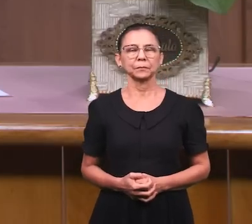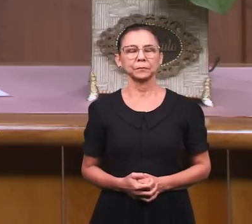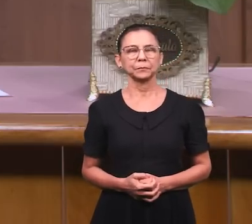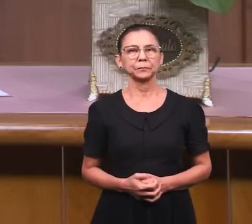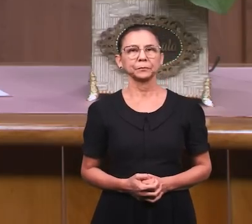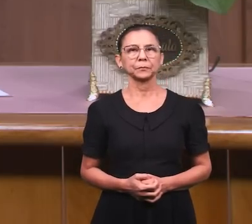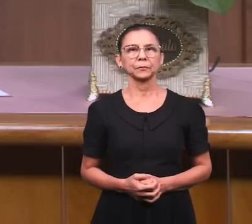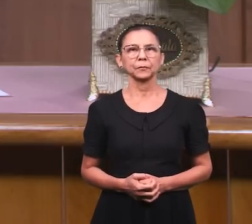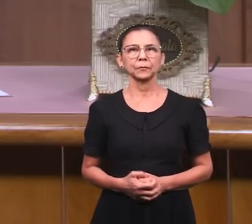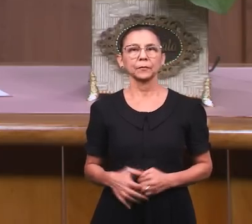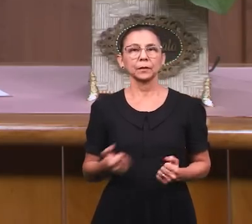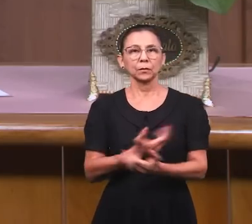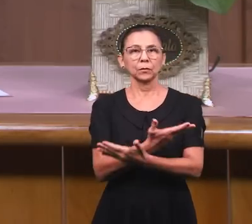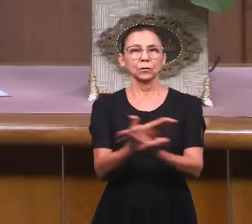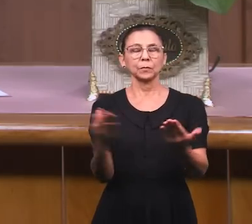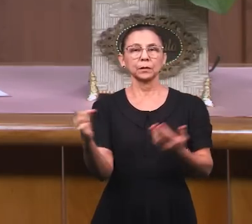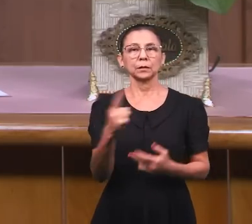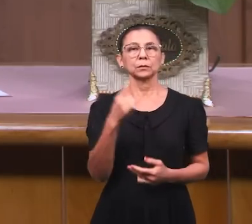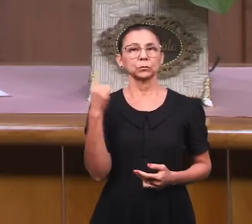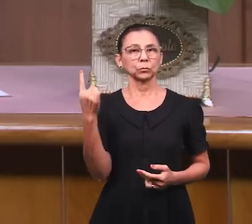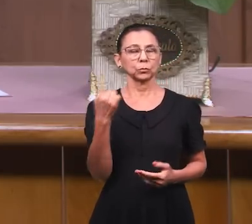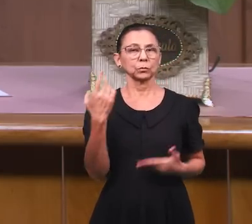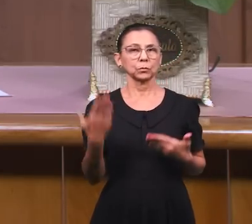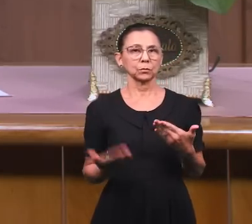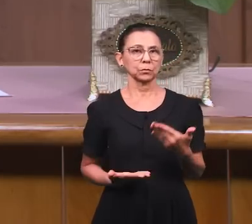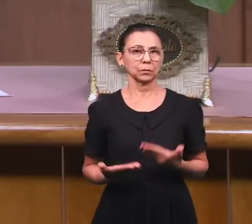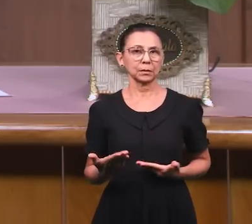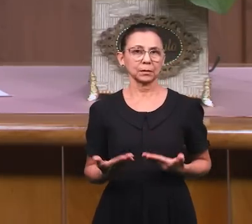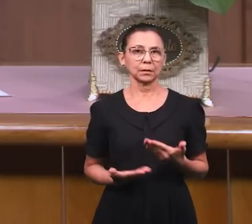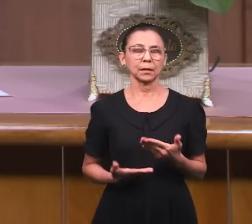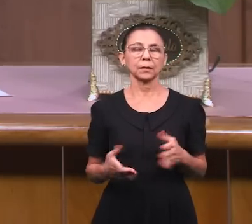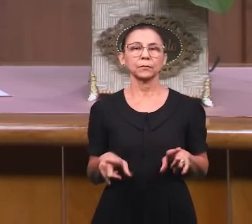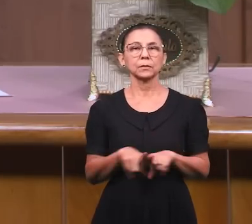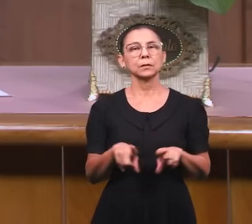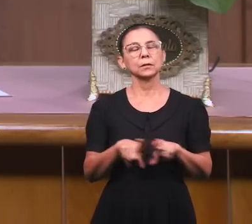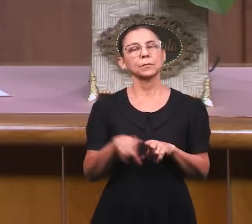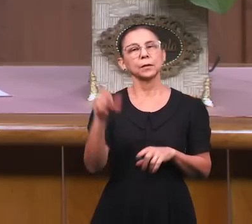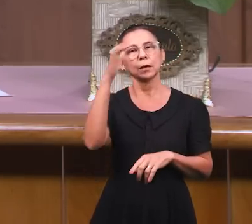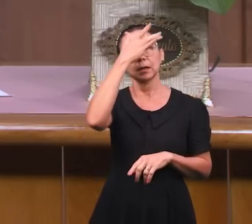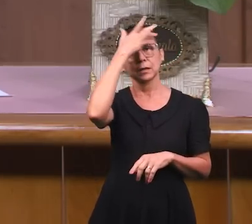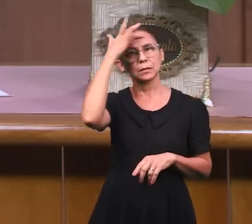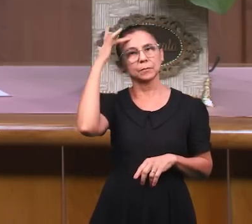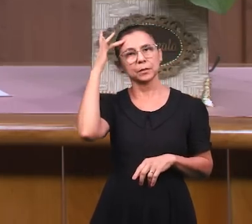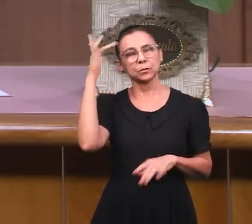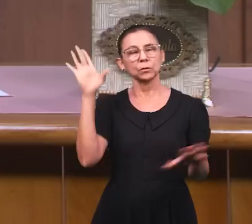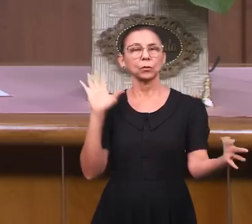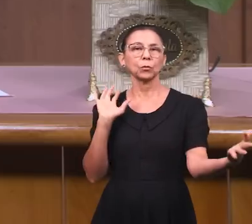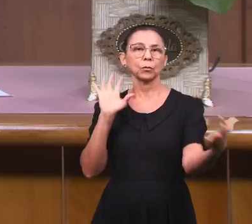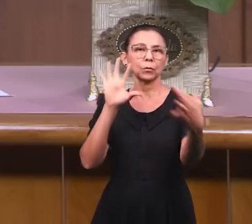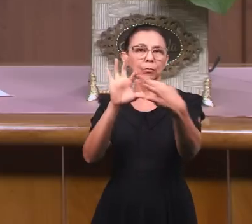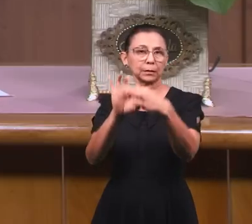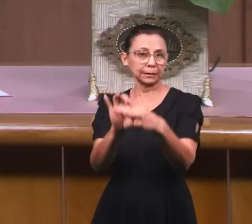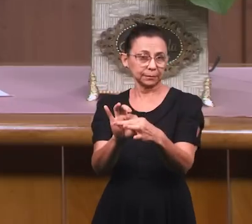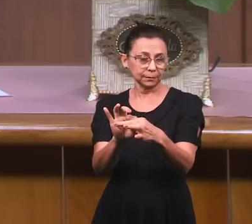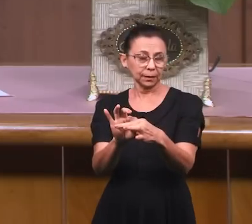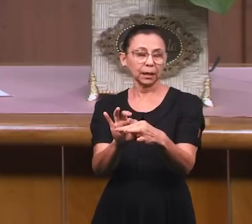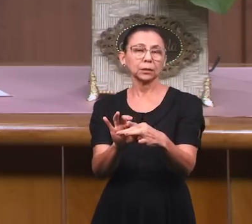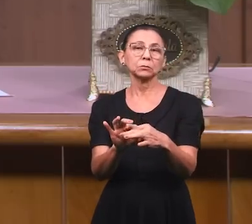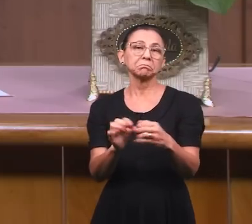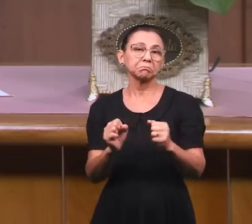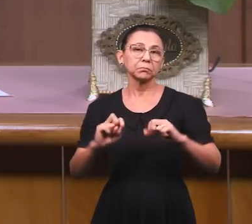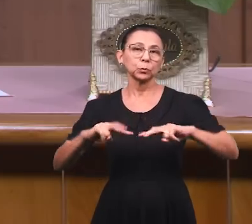Eu quero saudar a todos os nossos irmãos, todos aqueles que estão presentes conosco aqui,